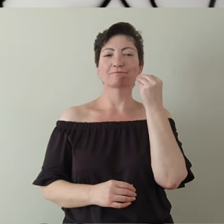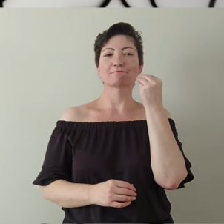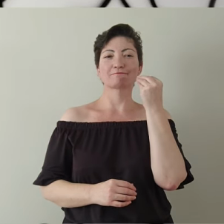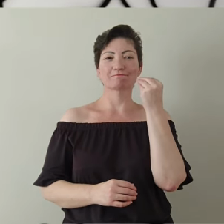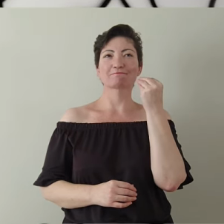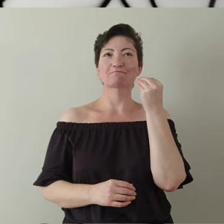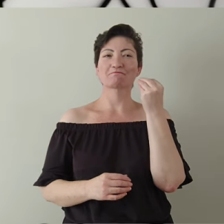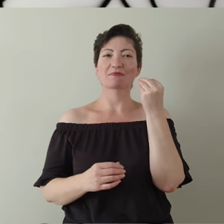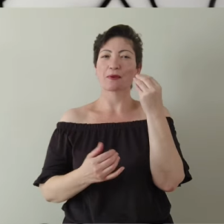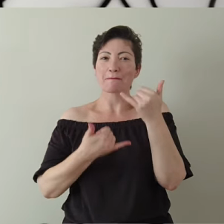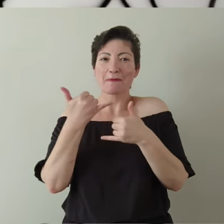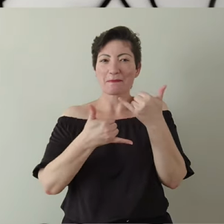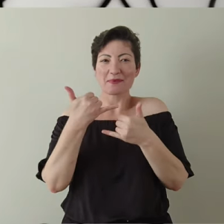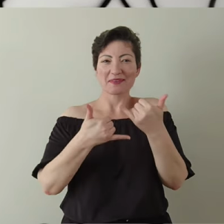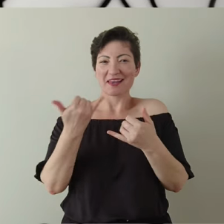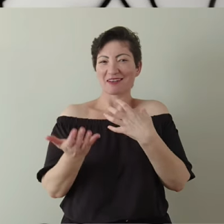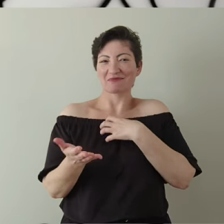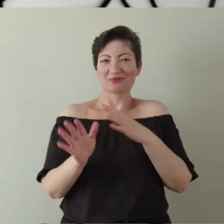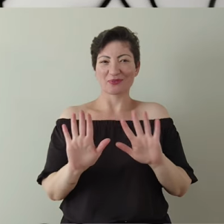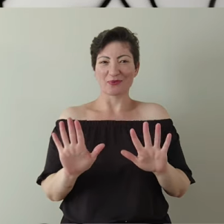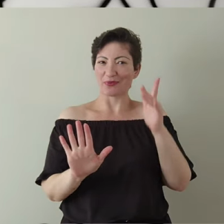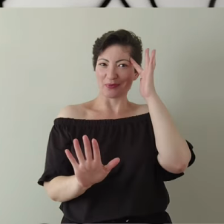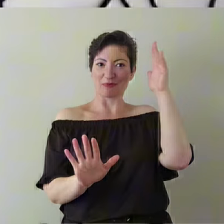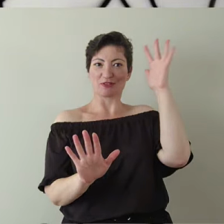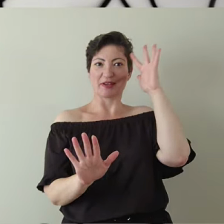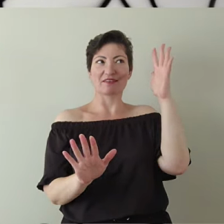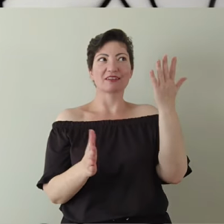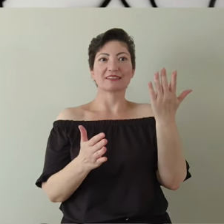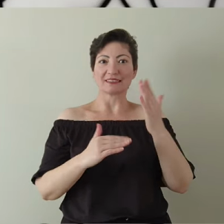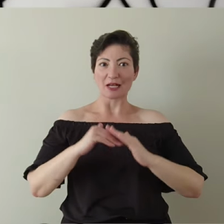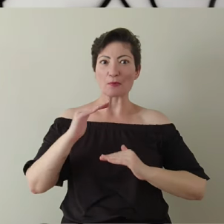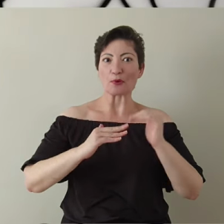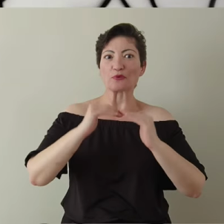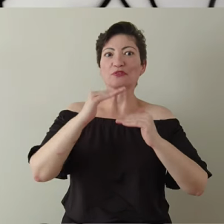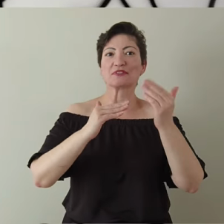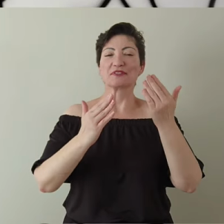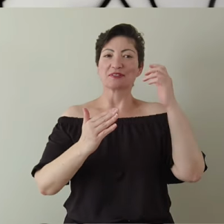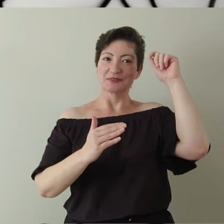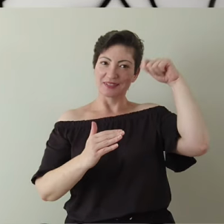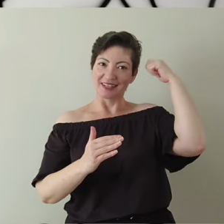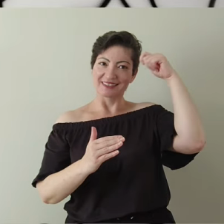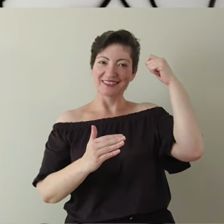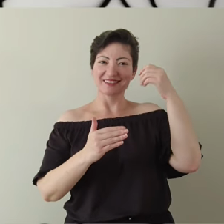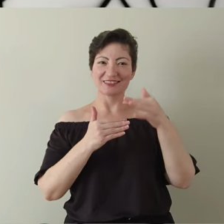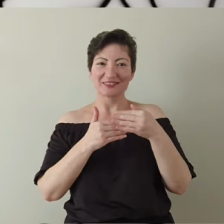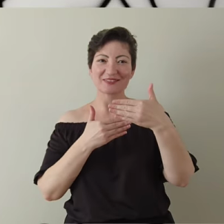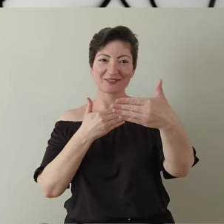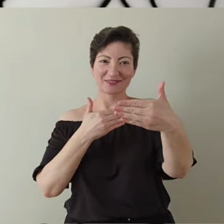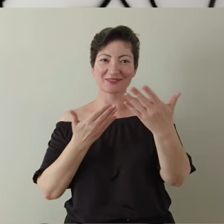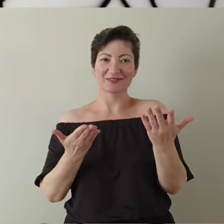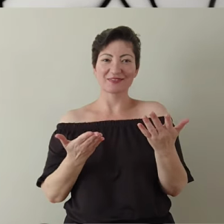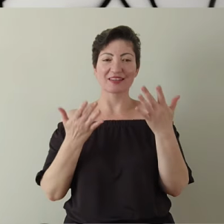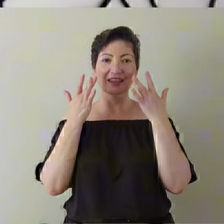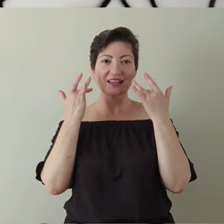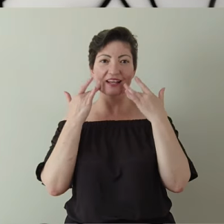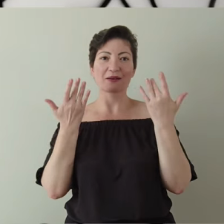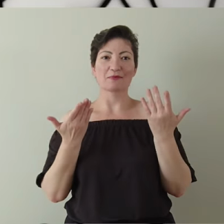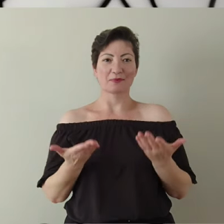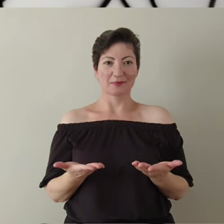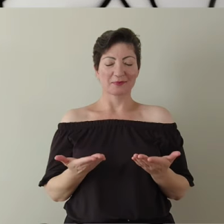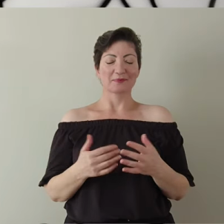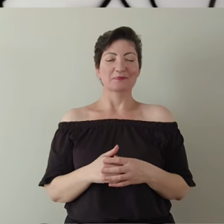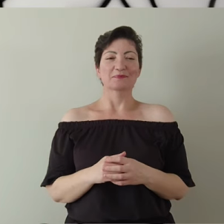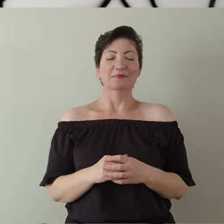só para me divertir, né? Eu não imaginava que eu ia realmente ser atriz, né, e trabalhar com teatro